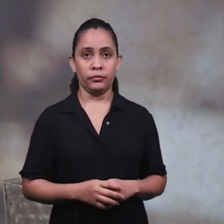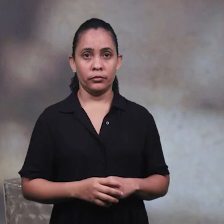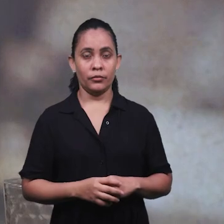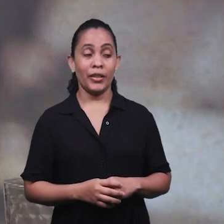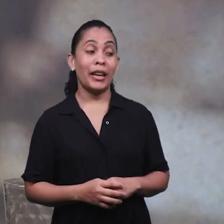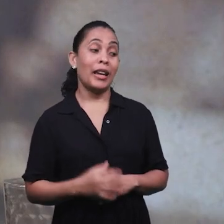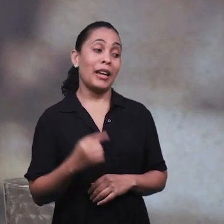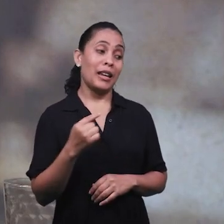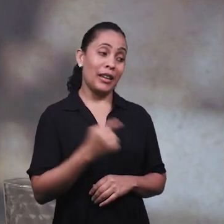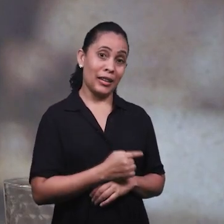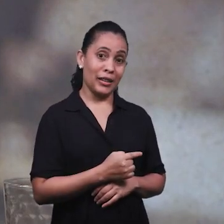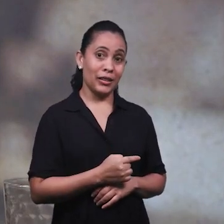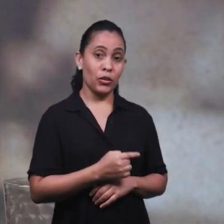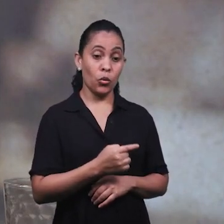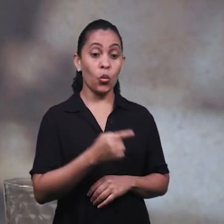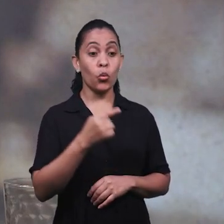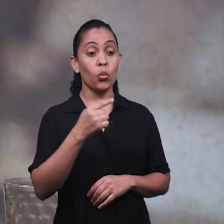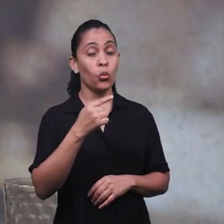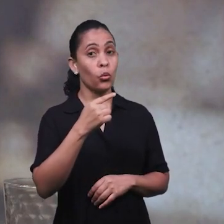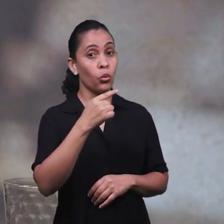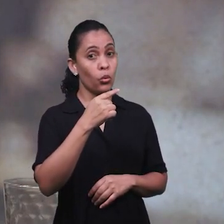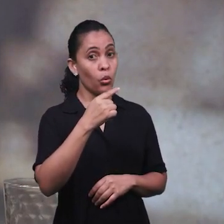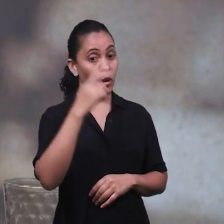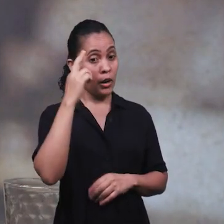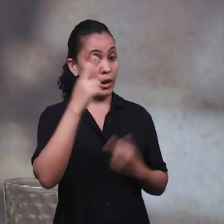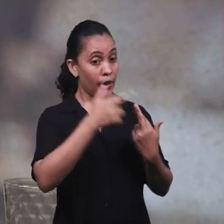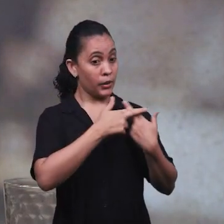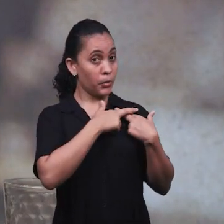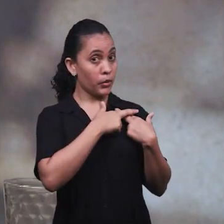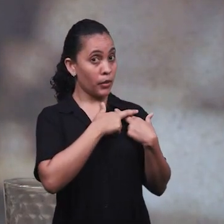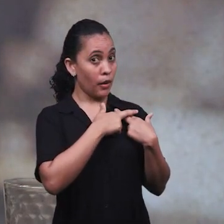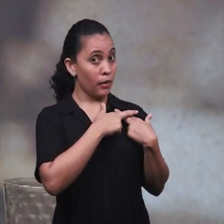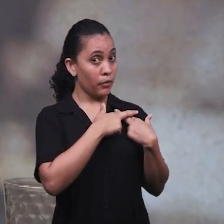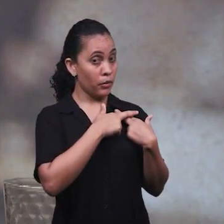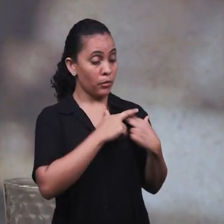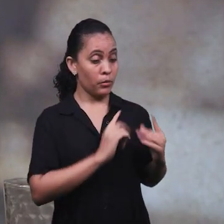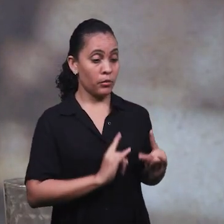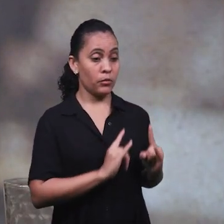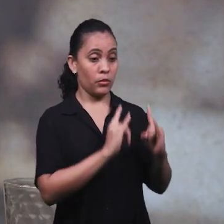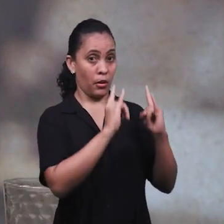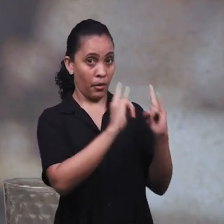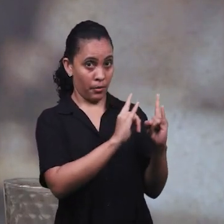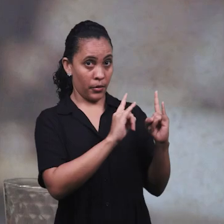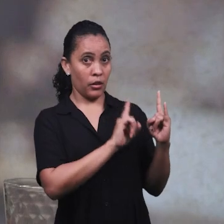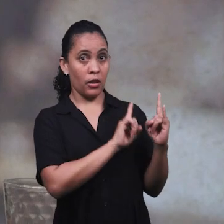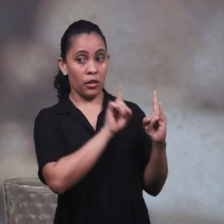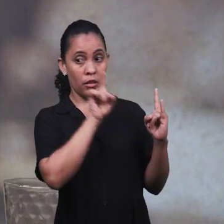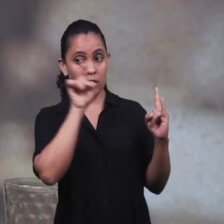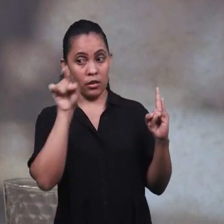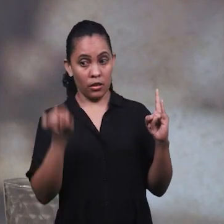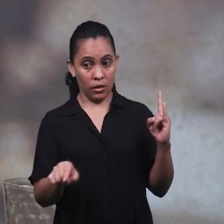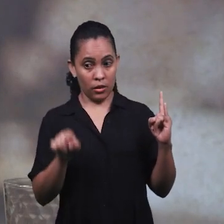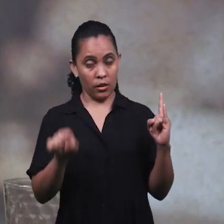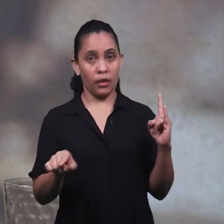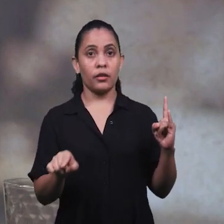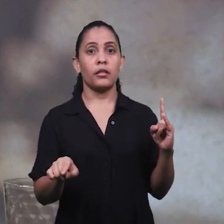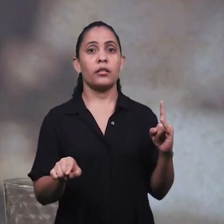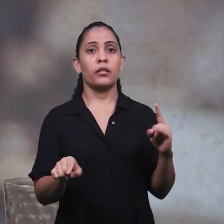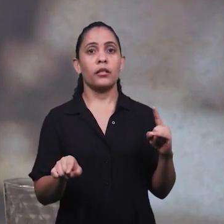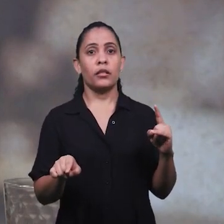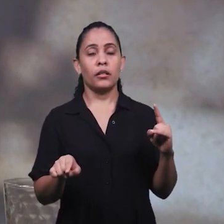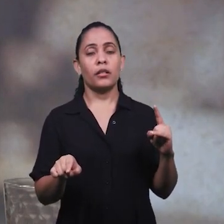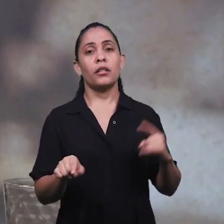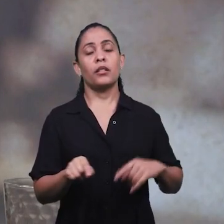vai ter que arcar com aquele problema. Se não houver o pagamento, quem é levado à justiça numa execução